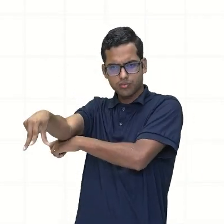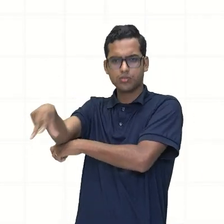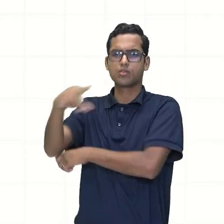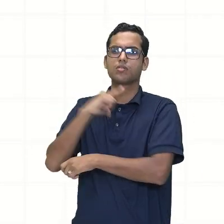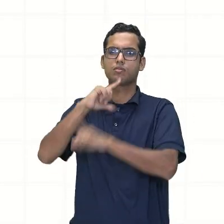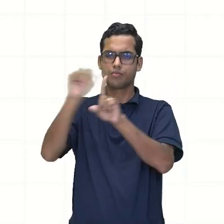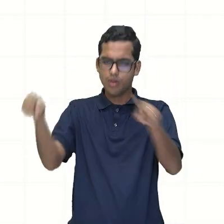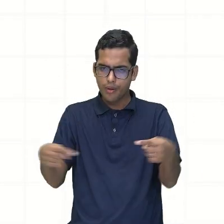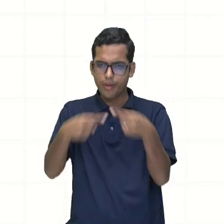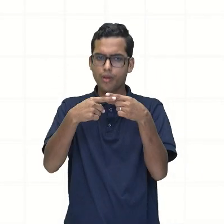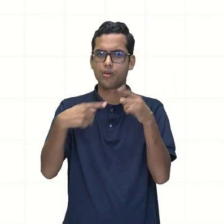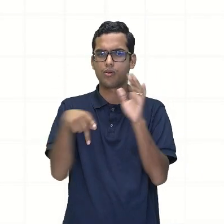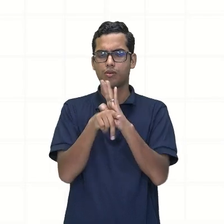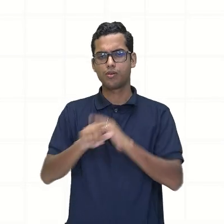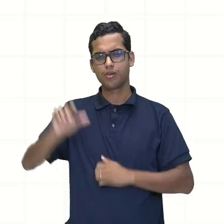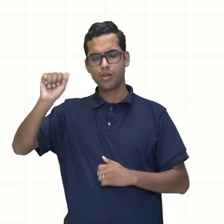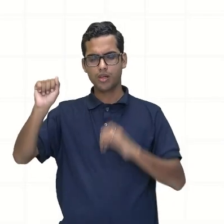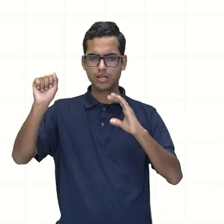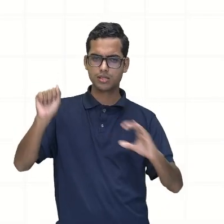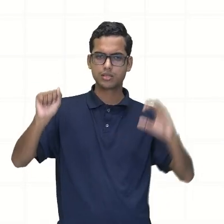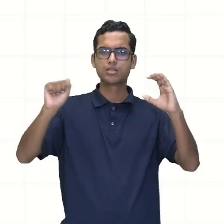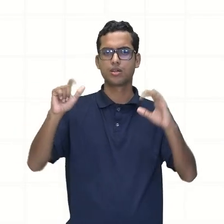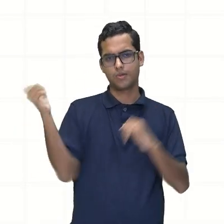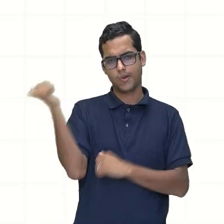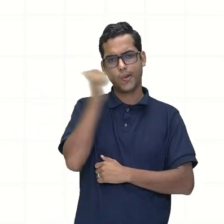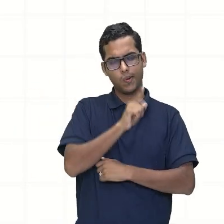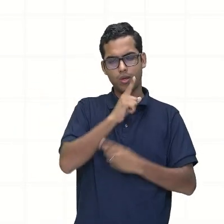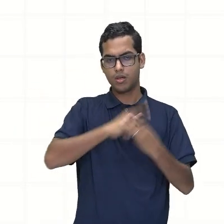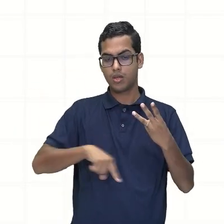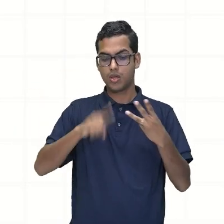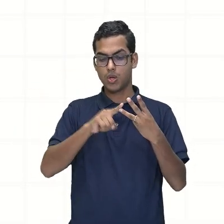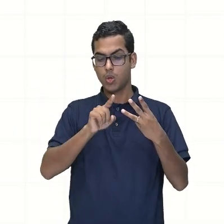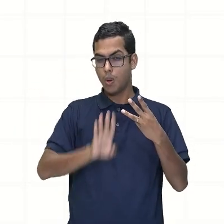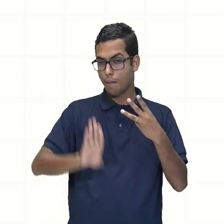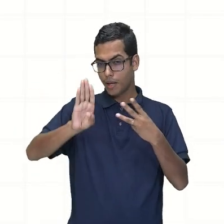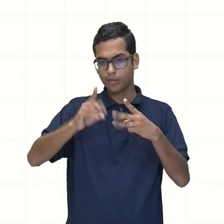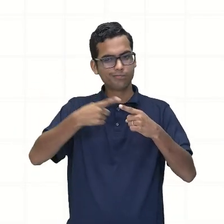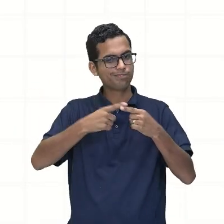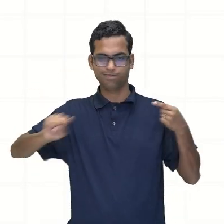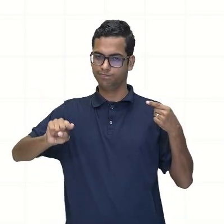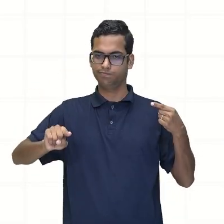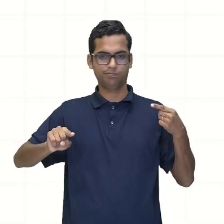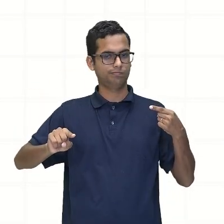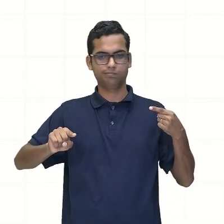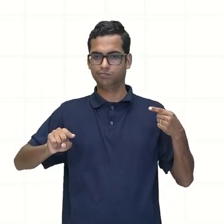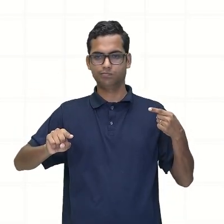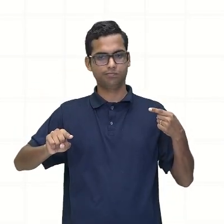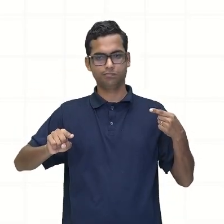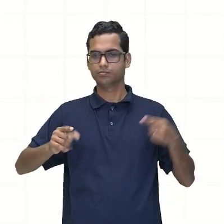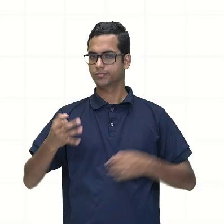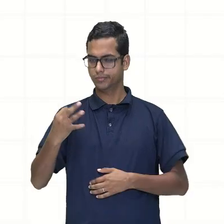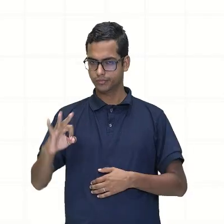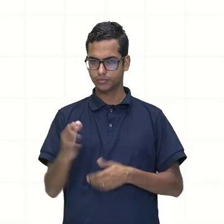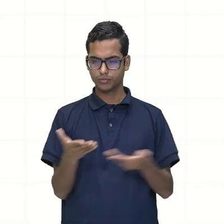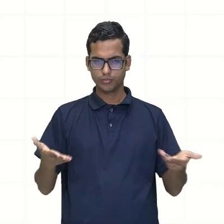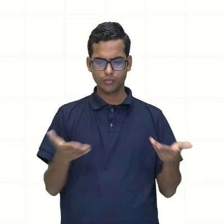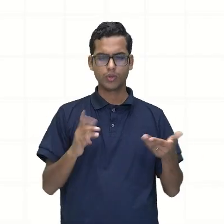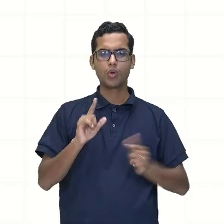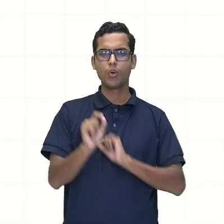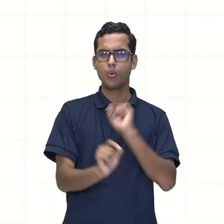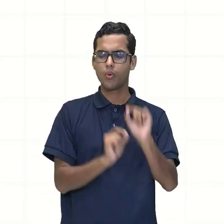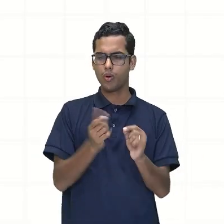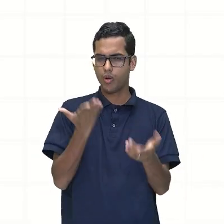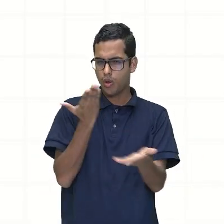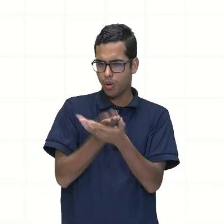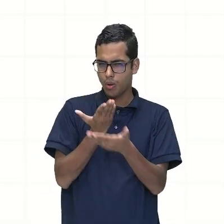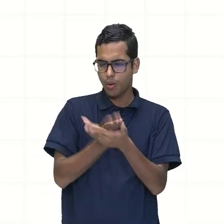e C. Apenas o B não vai servir. E agora a gente vai ver,